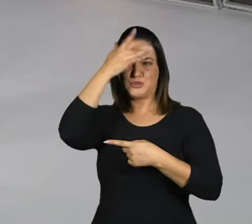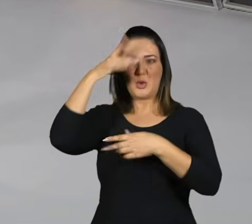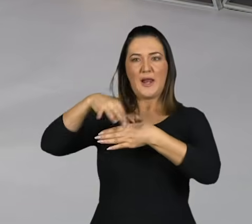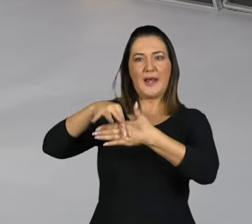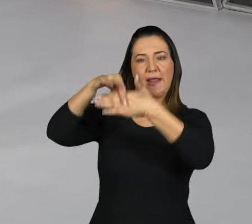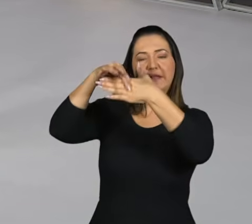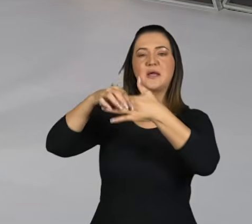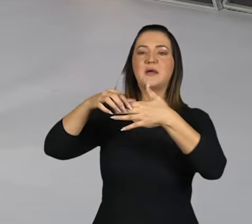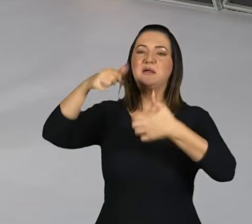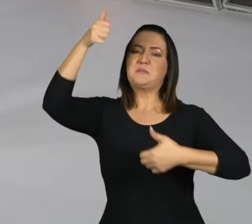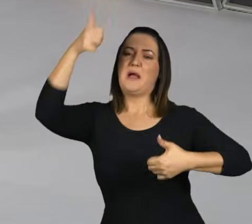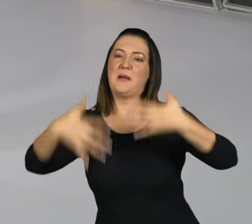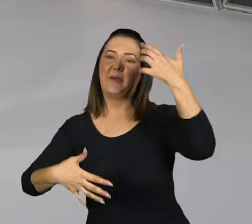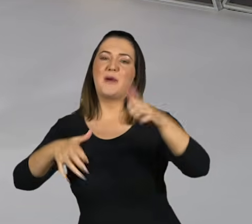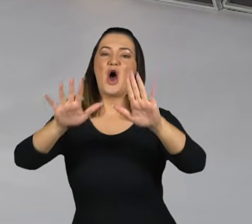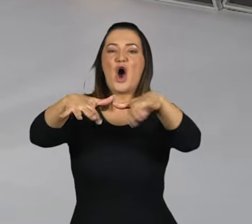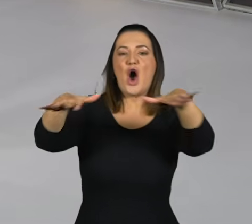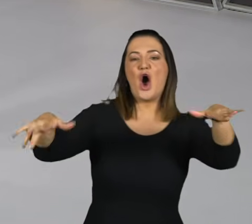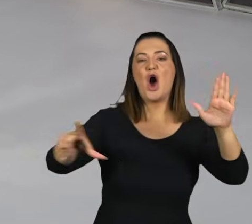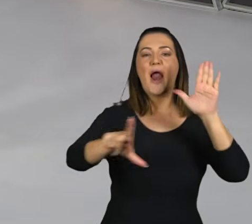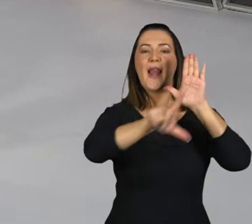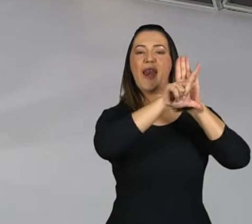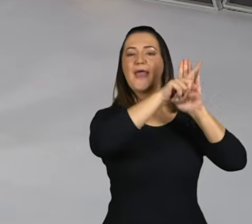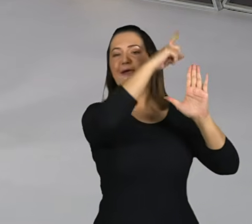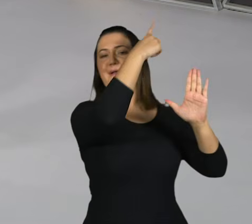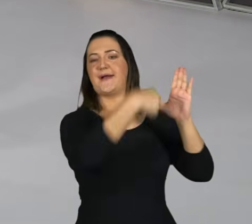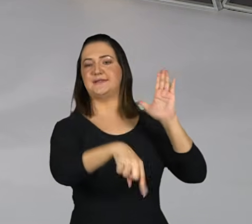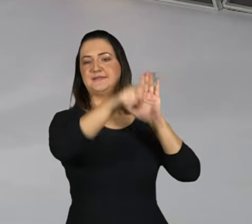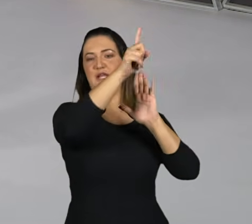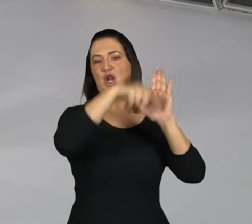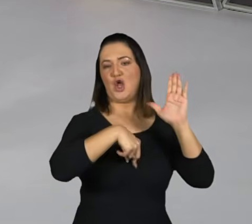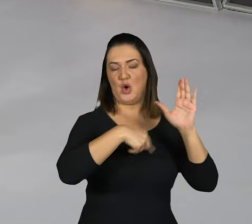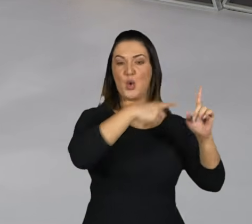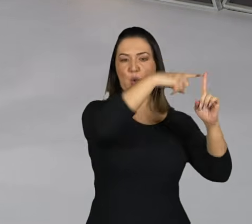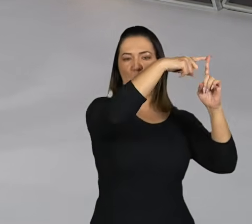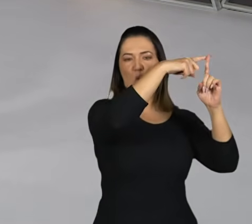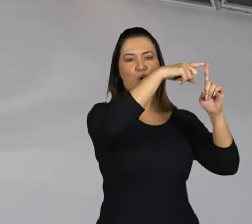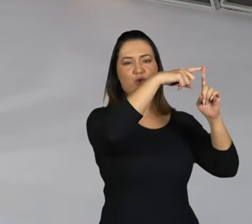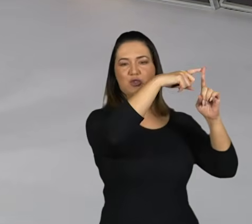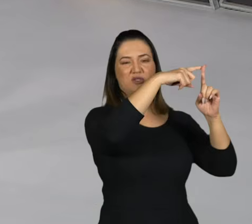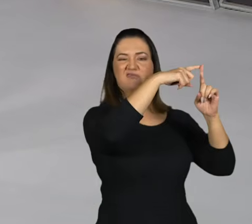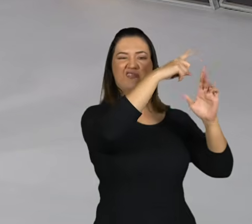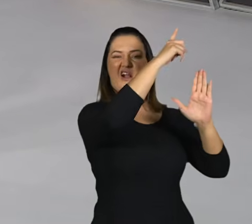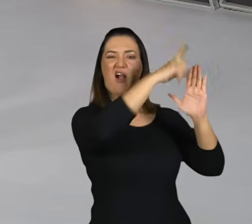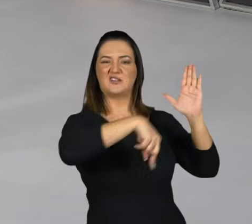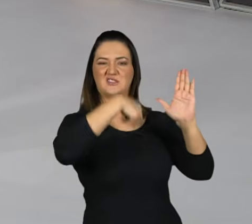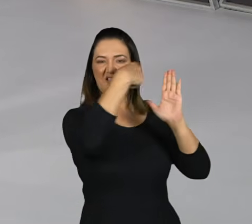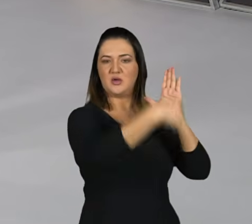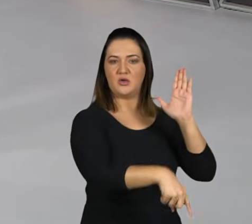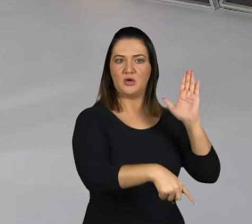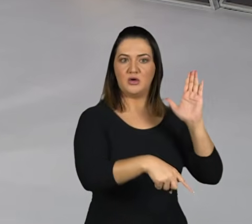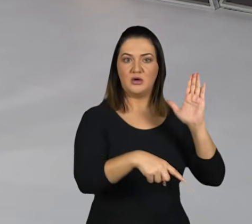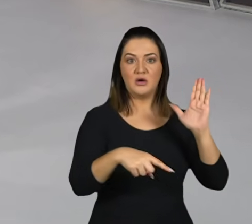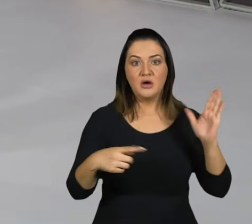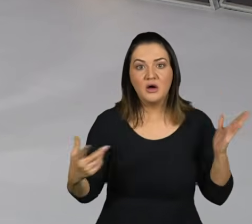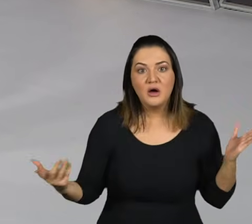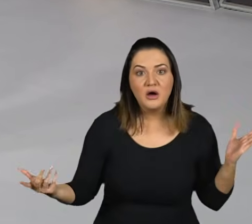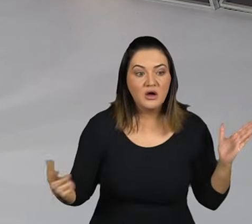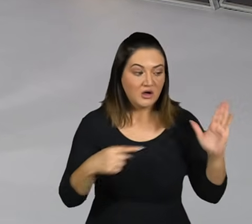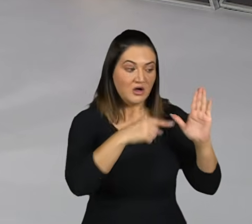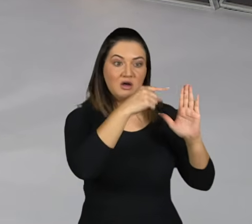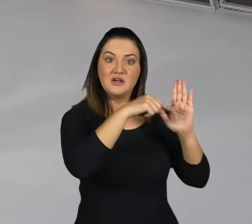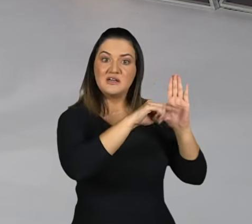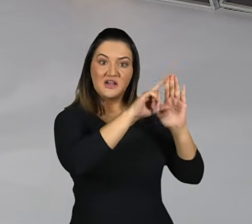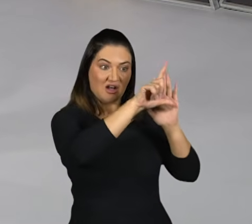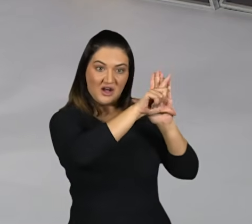abertamente que a lei foi abolida. Ora, se a lei foi abolida, se não tem mais lei, olha só, se não tem mais lei, se a lei tivesse sido abolida, não havendo